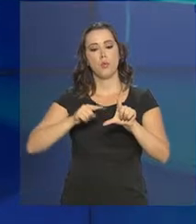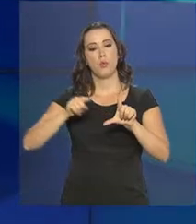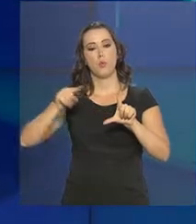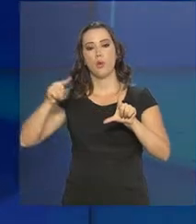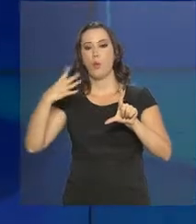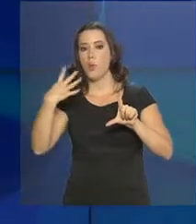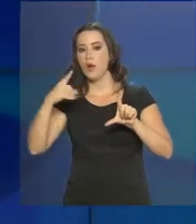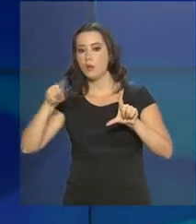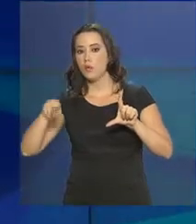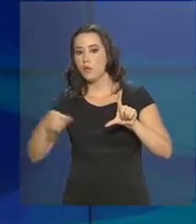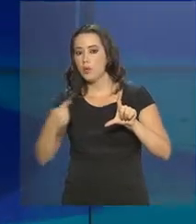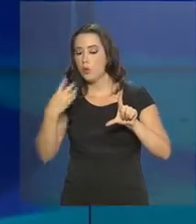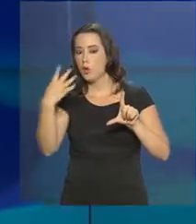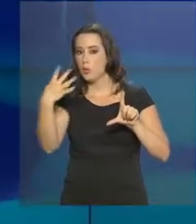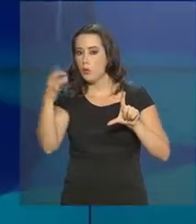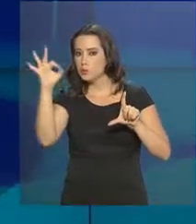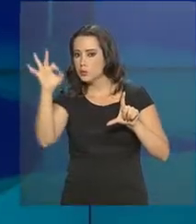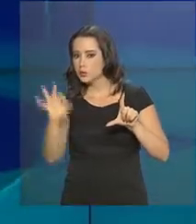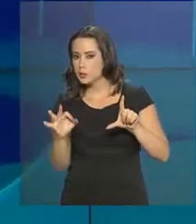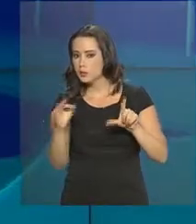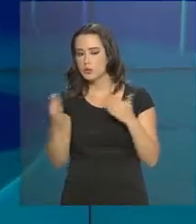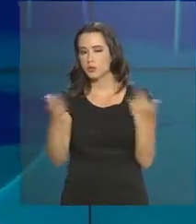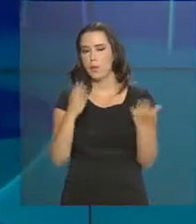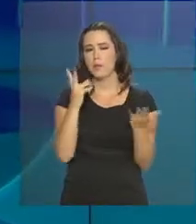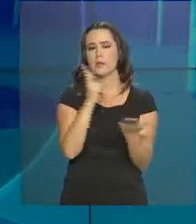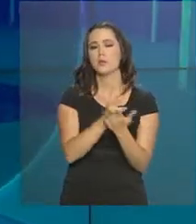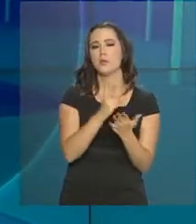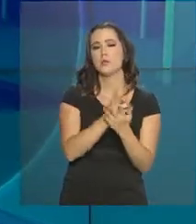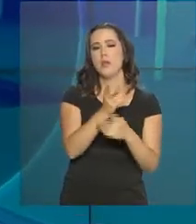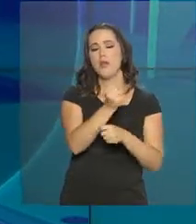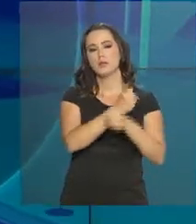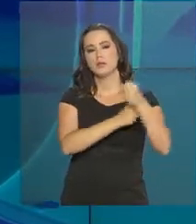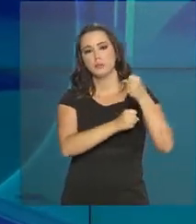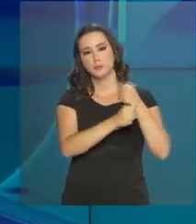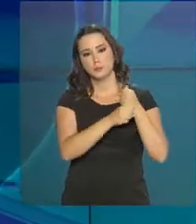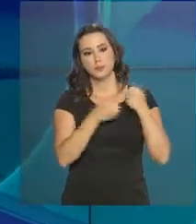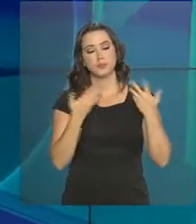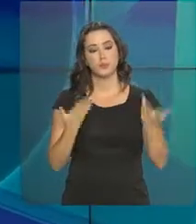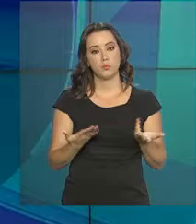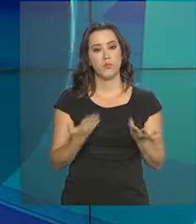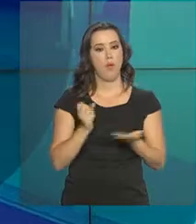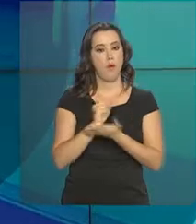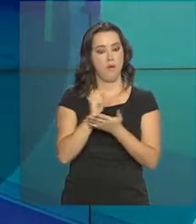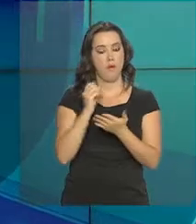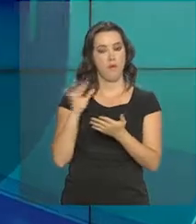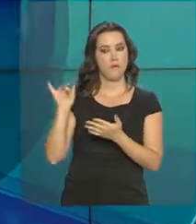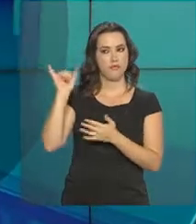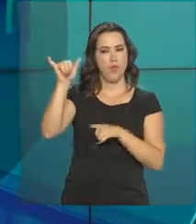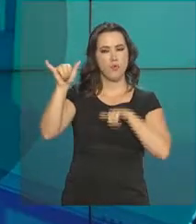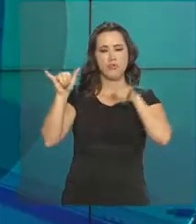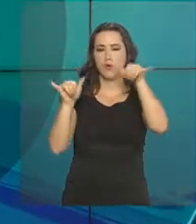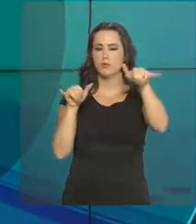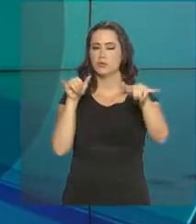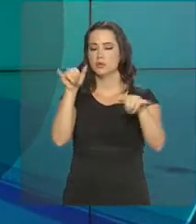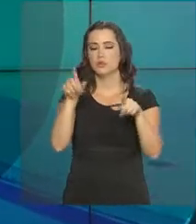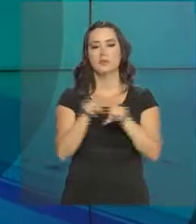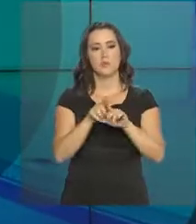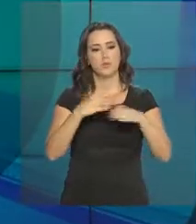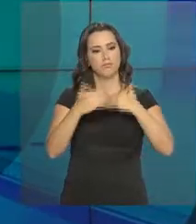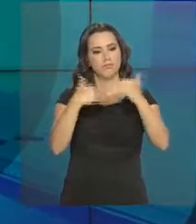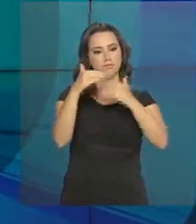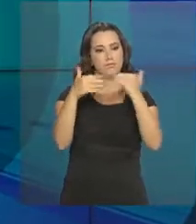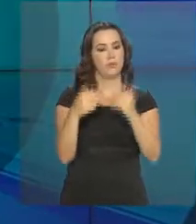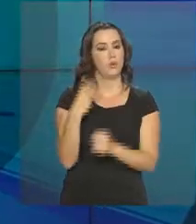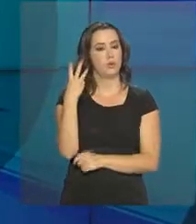4,4 por cento na comparação com o mesmo período de 2007 a oferta também avançou nos primeiros três